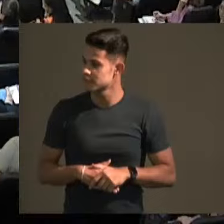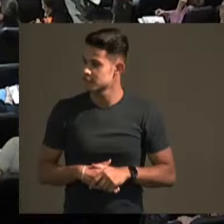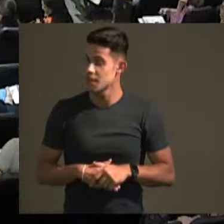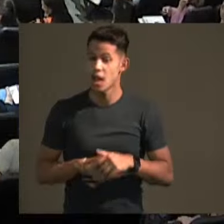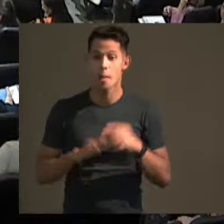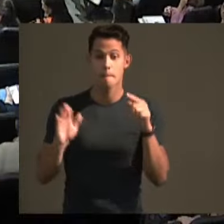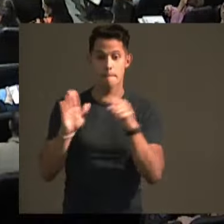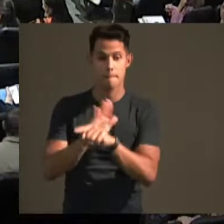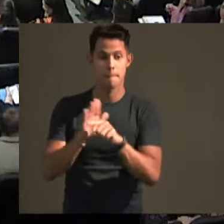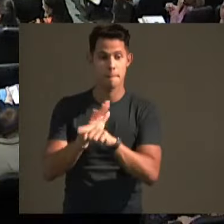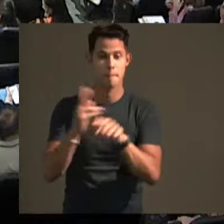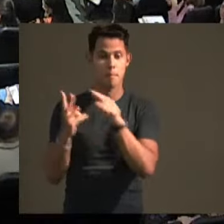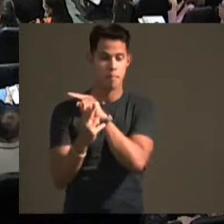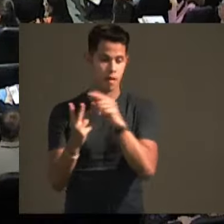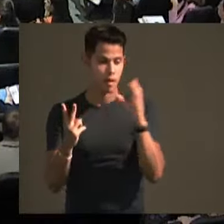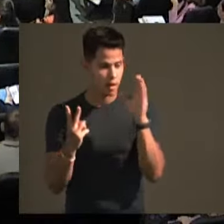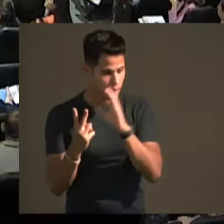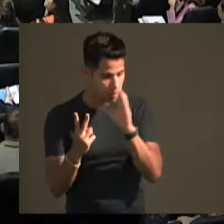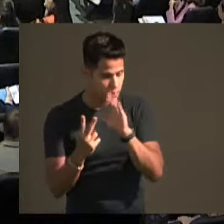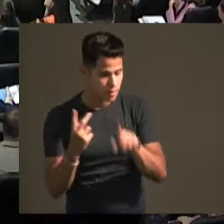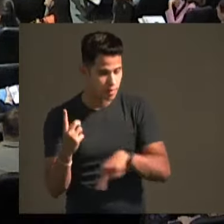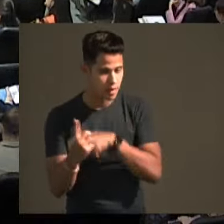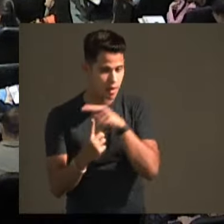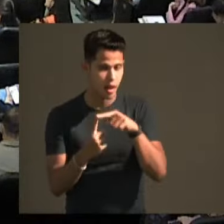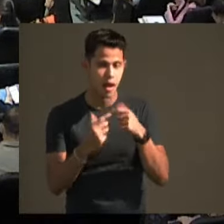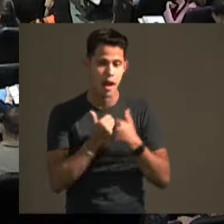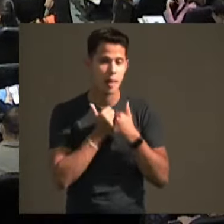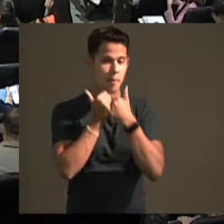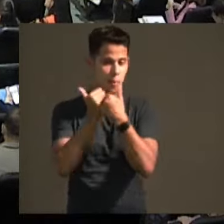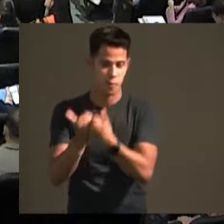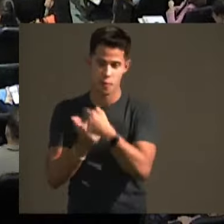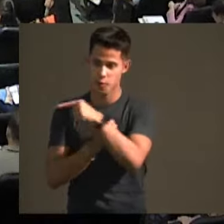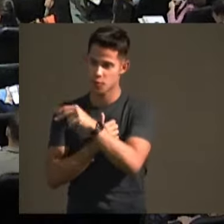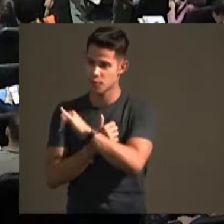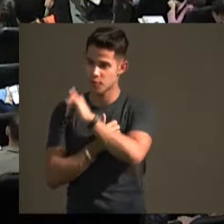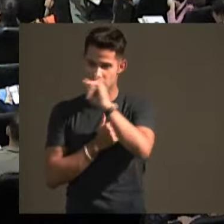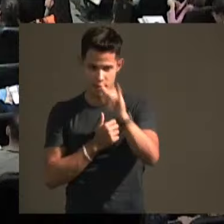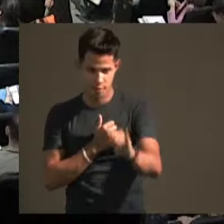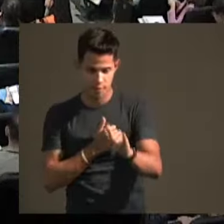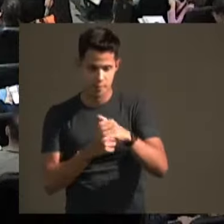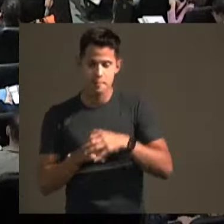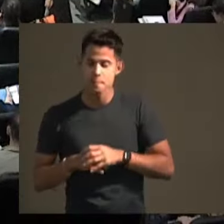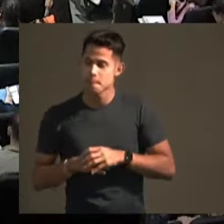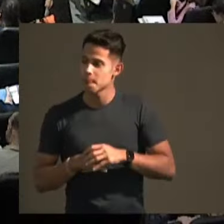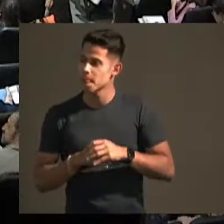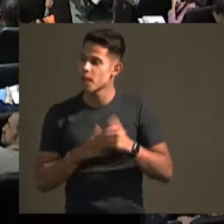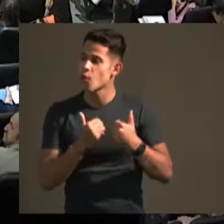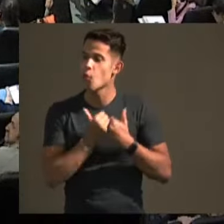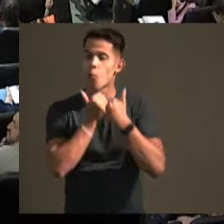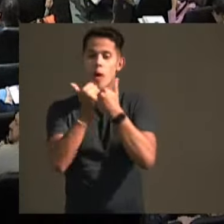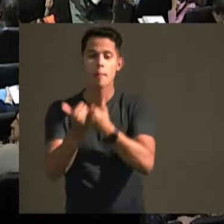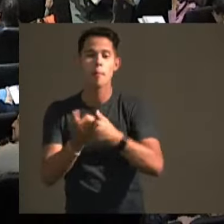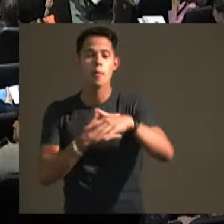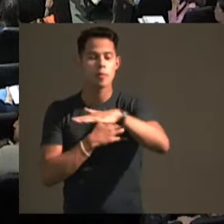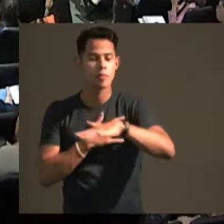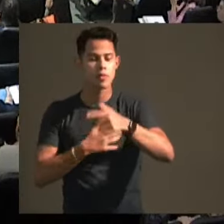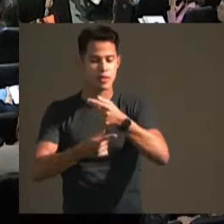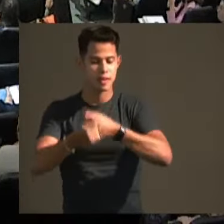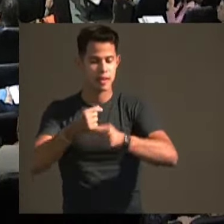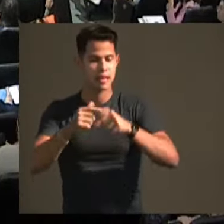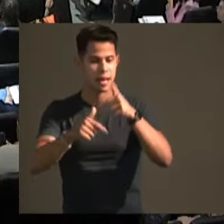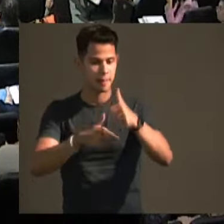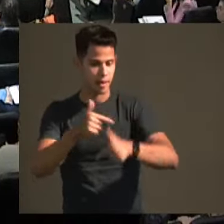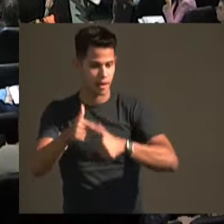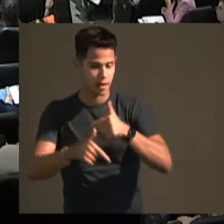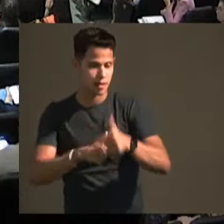muito rápidas. Na questão do apoio ali, quando fala que vai ter uma equipe de apoio ao mercado de trabalho,